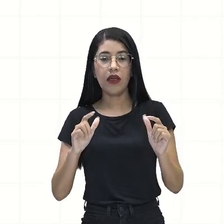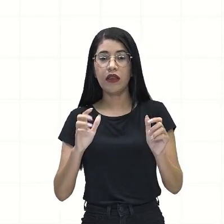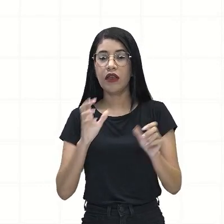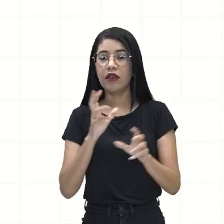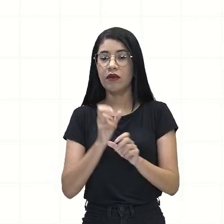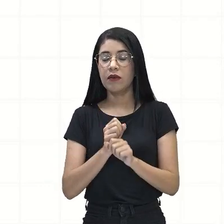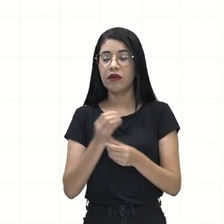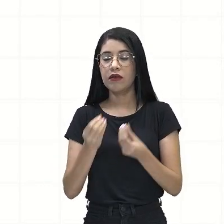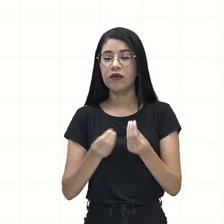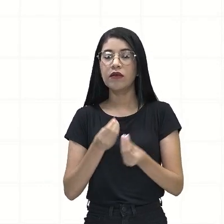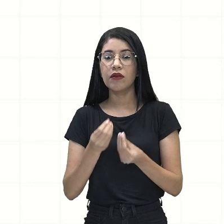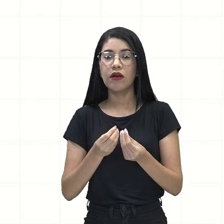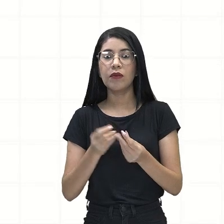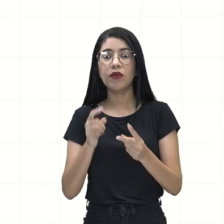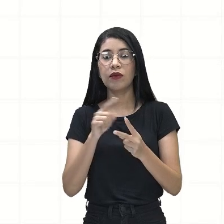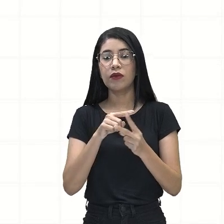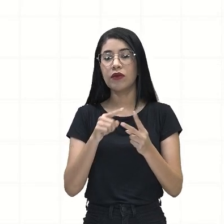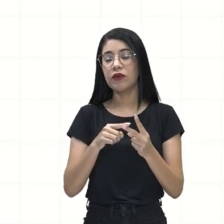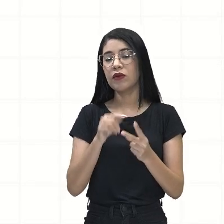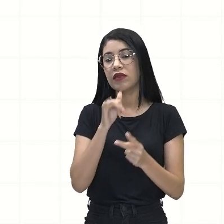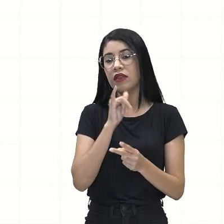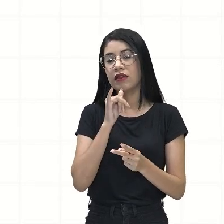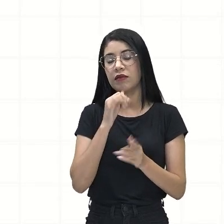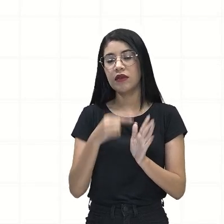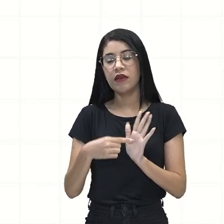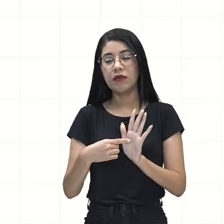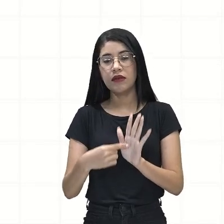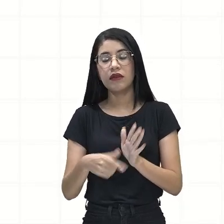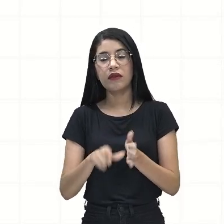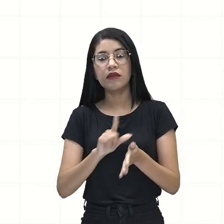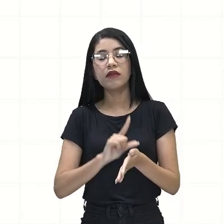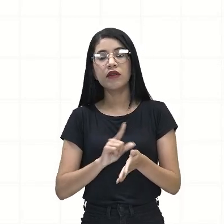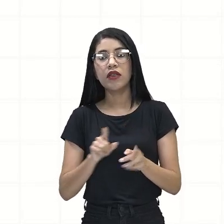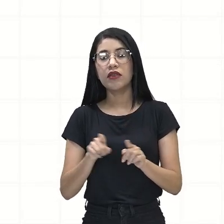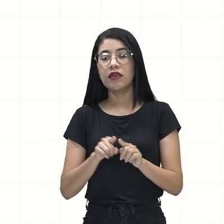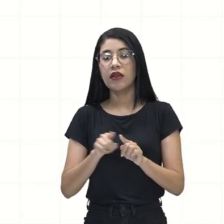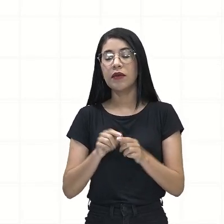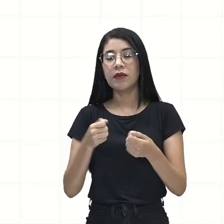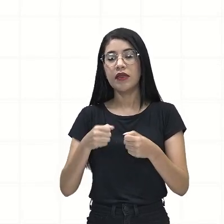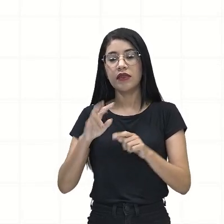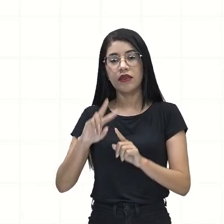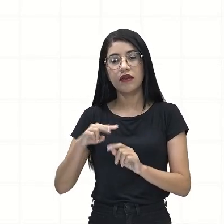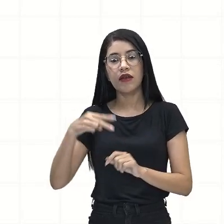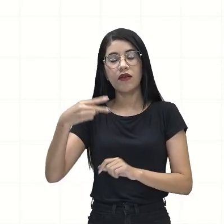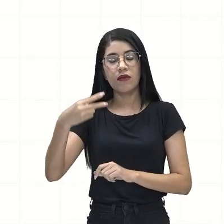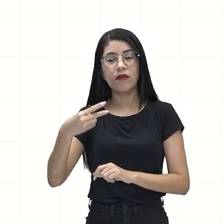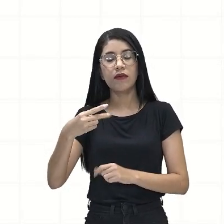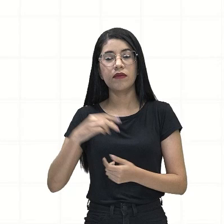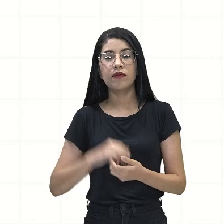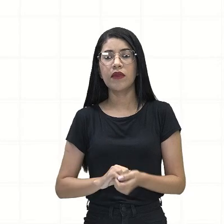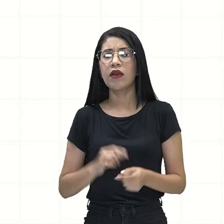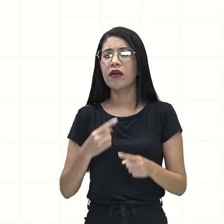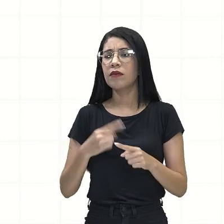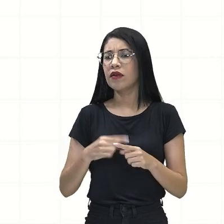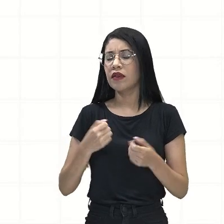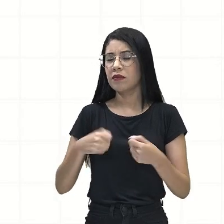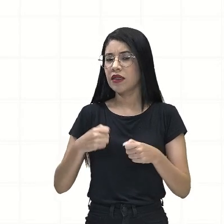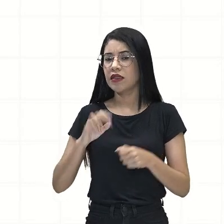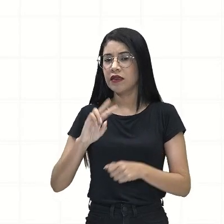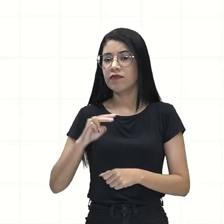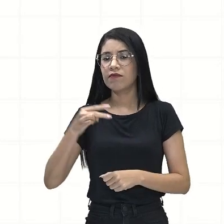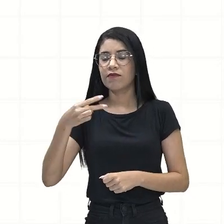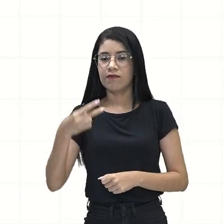meio que juntando os dois casos, e além de juntar, a gente vai elevar ao quadrado, né? Mas por que a gente vai elevar